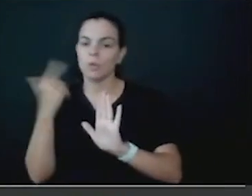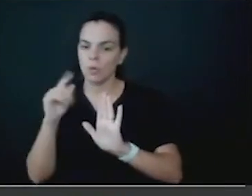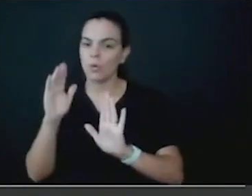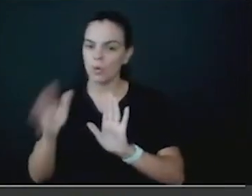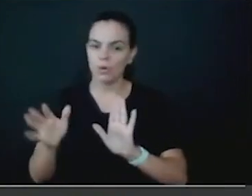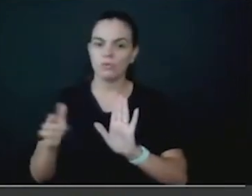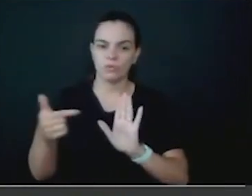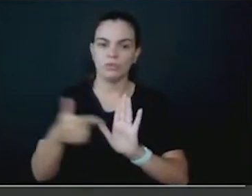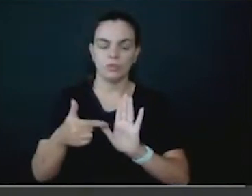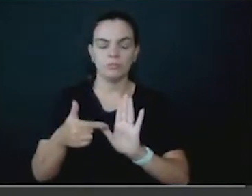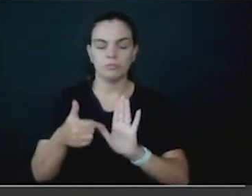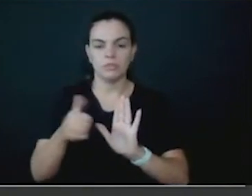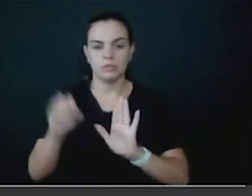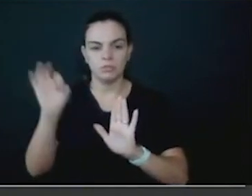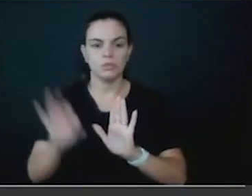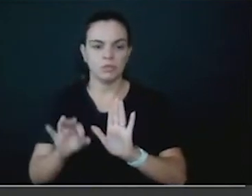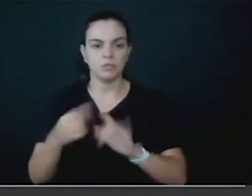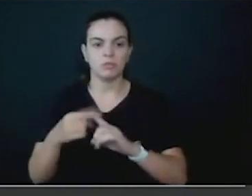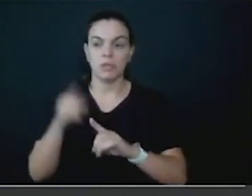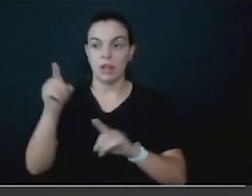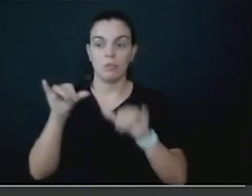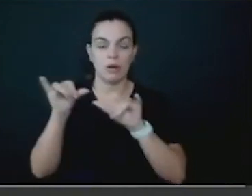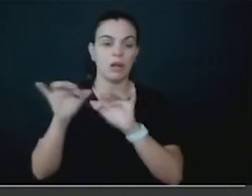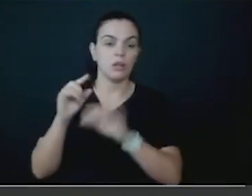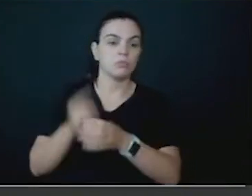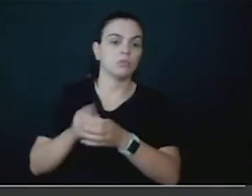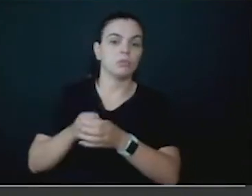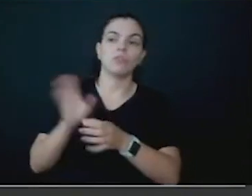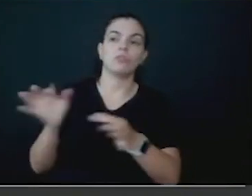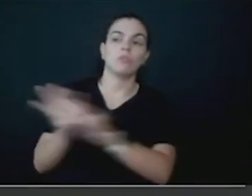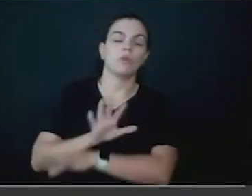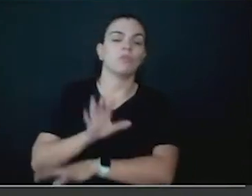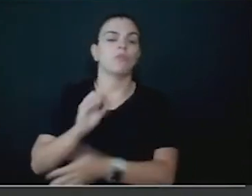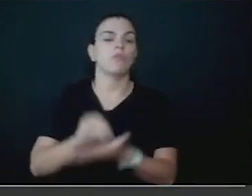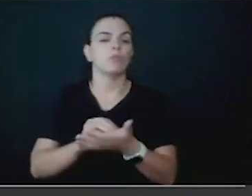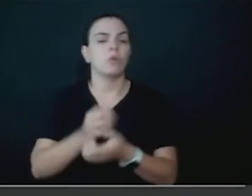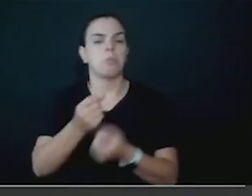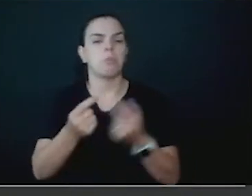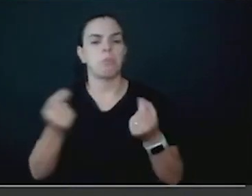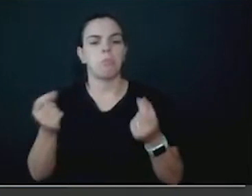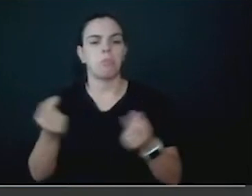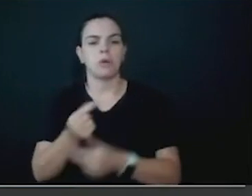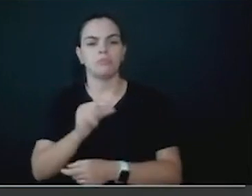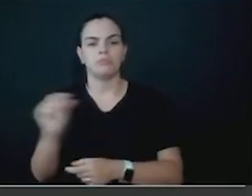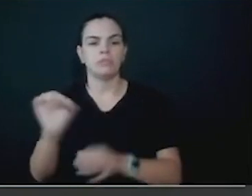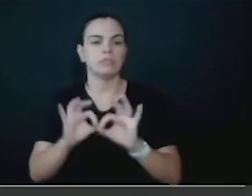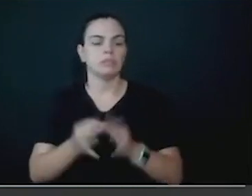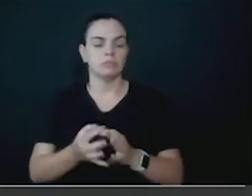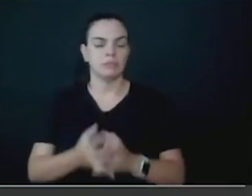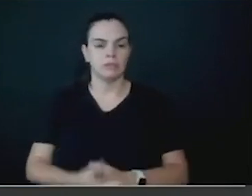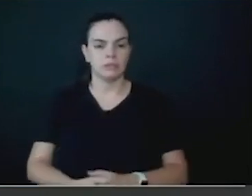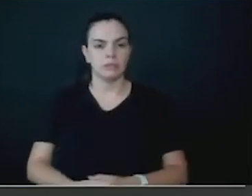entregue, né, do mercado municipal, só falta aí as ruas de convivência serem entregues. Acho que finalizamos as metas. Não, mais